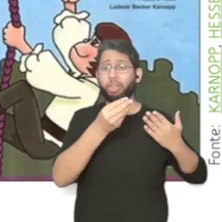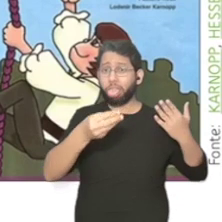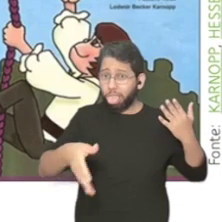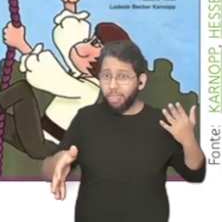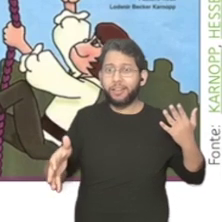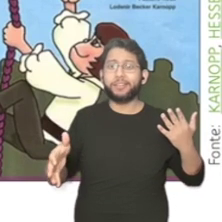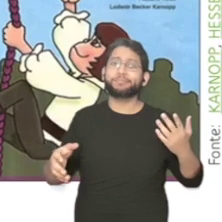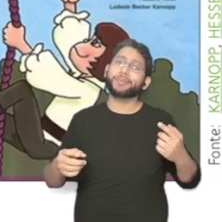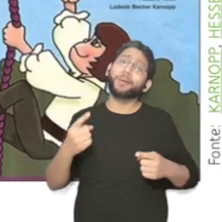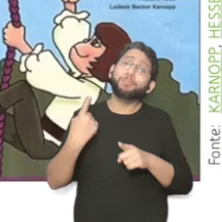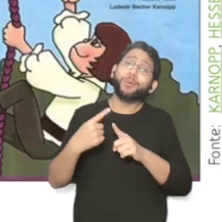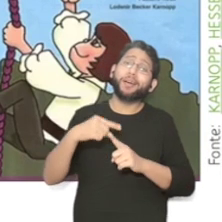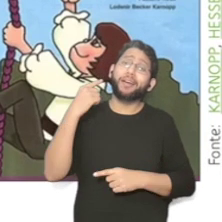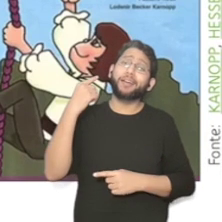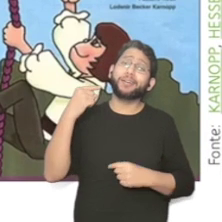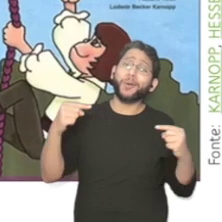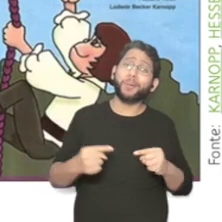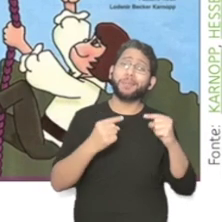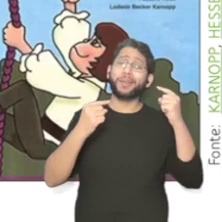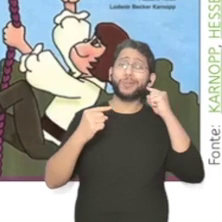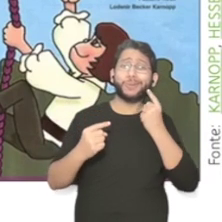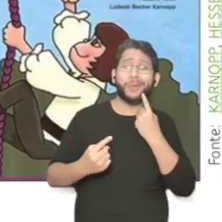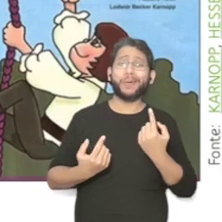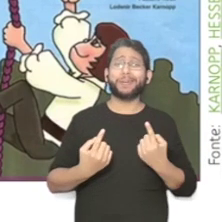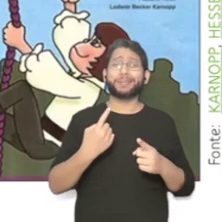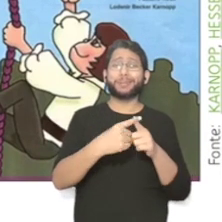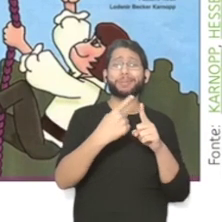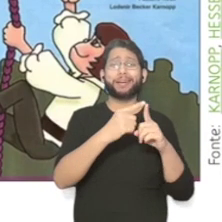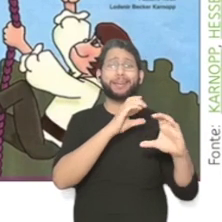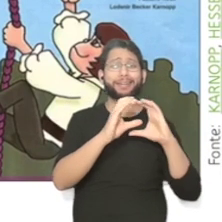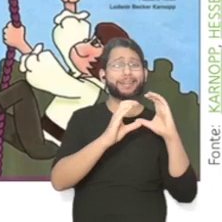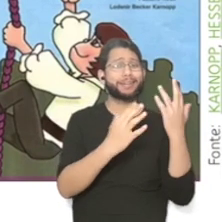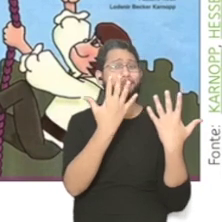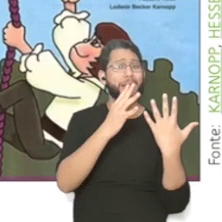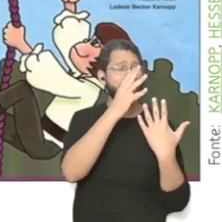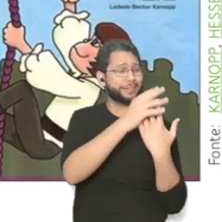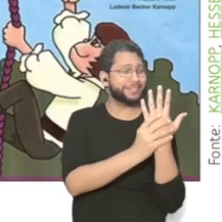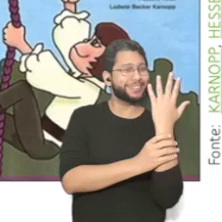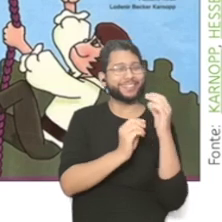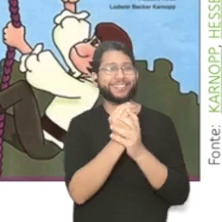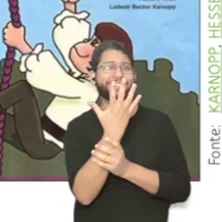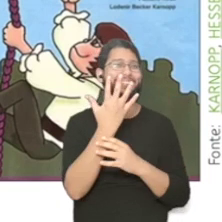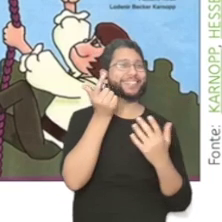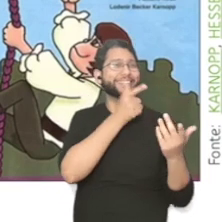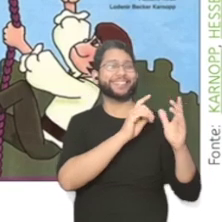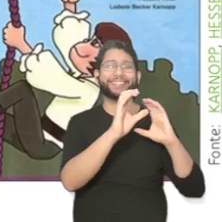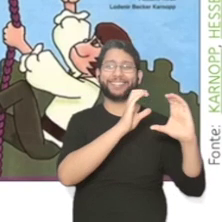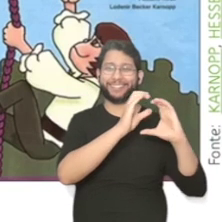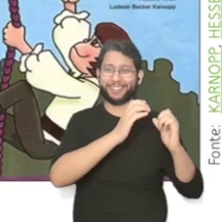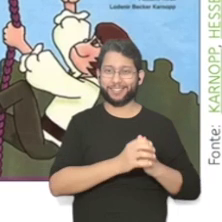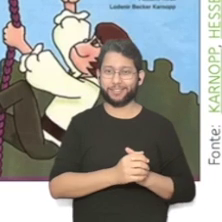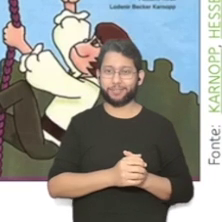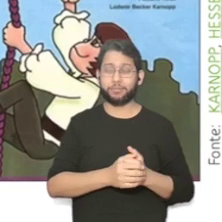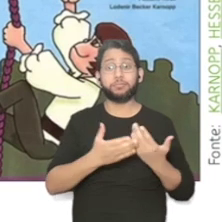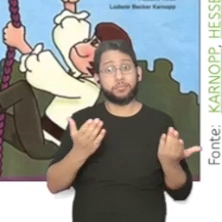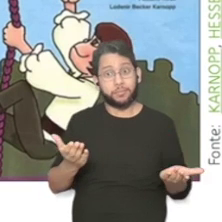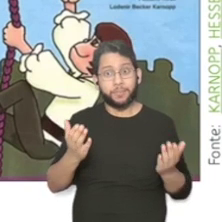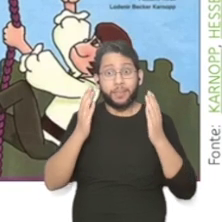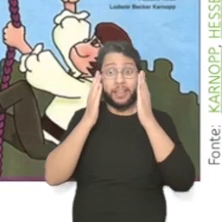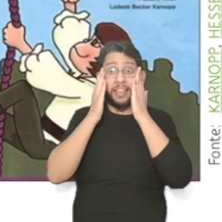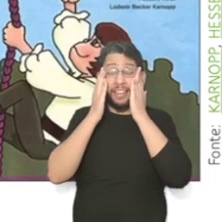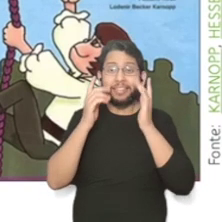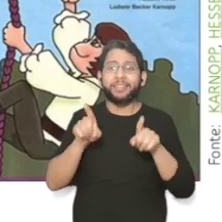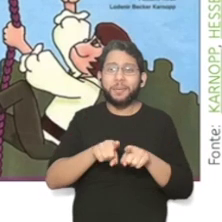sendo muito mais representativa para a cultura surda, já que por meio das mãos, né, que os surdos se